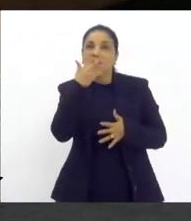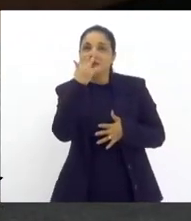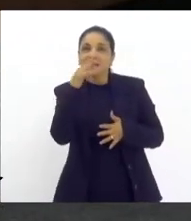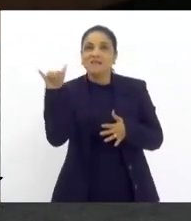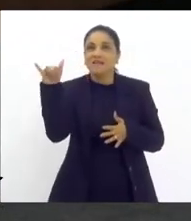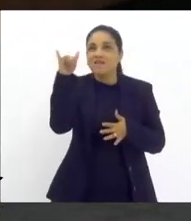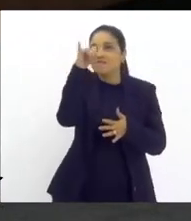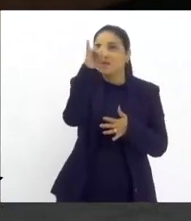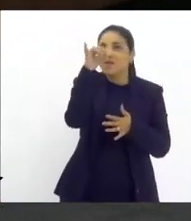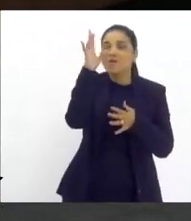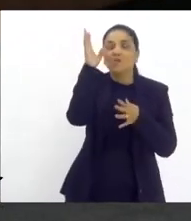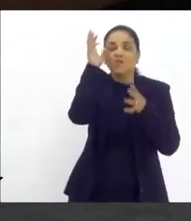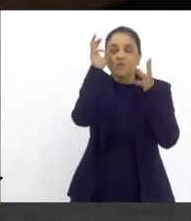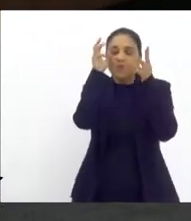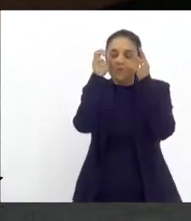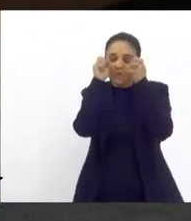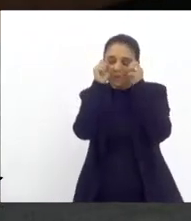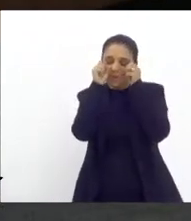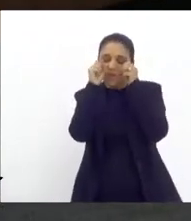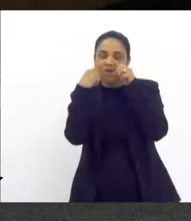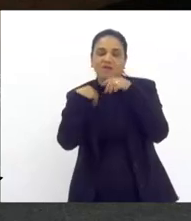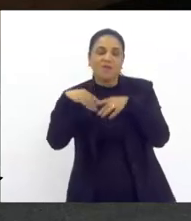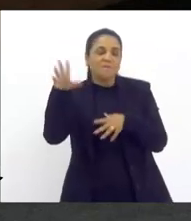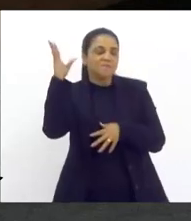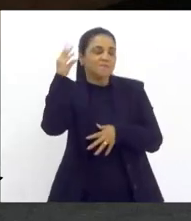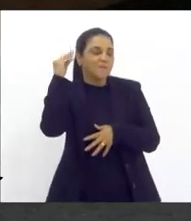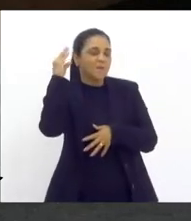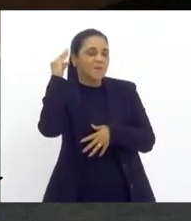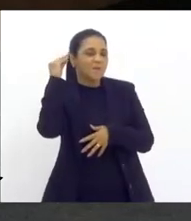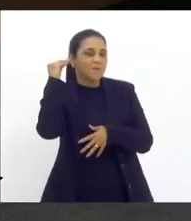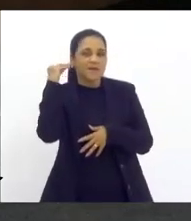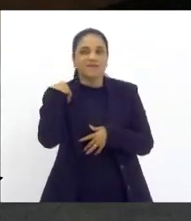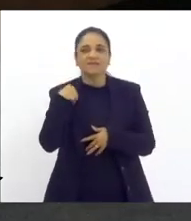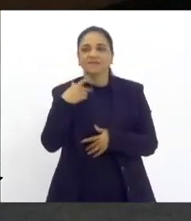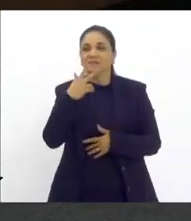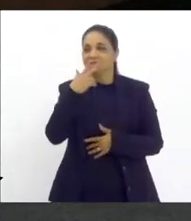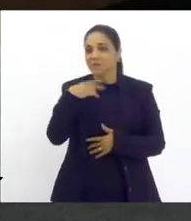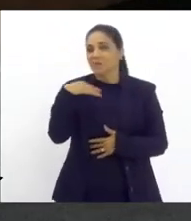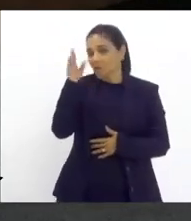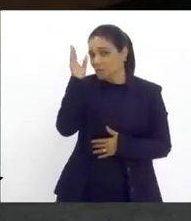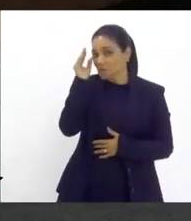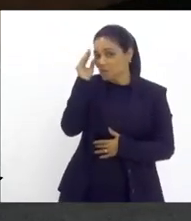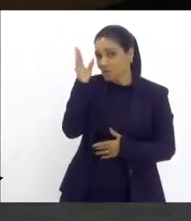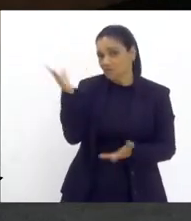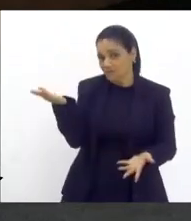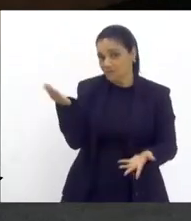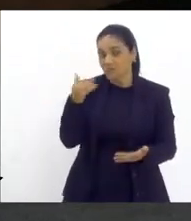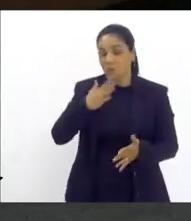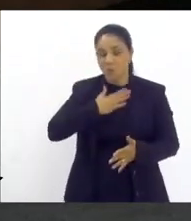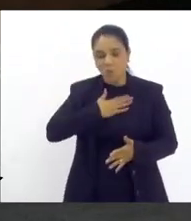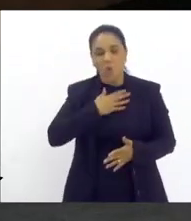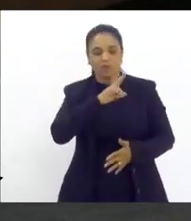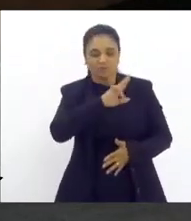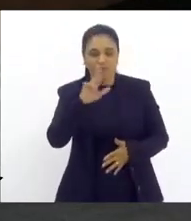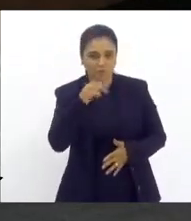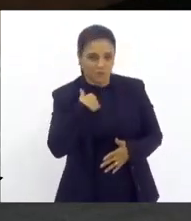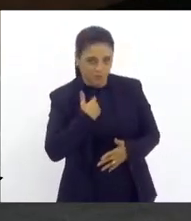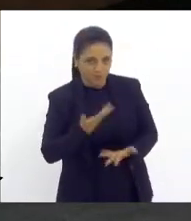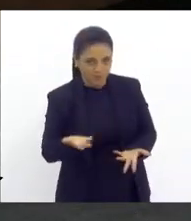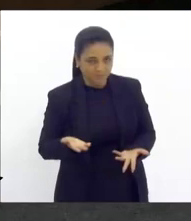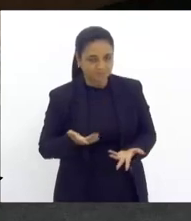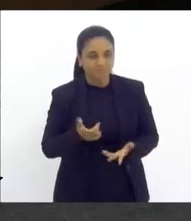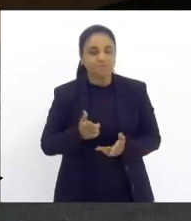ouvindo ouvindo eu falar olha que curioso então eu gosto muito do meu nome mas